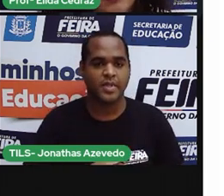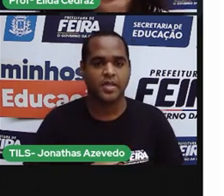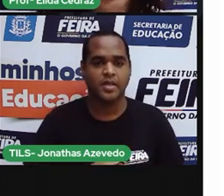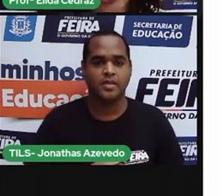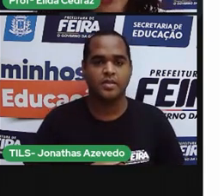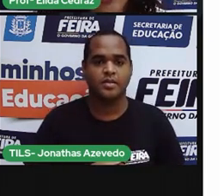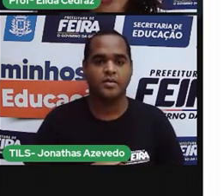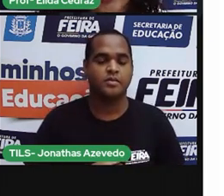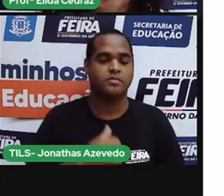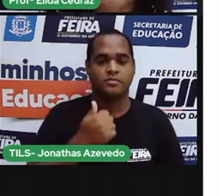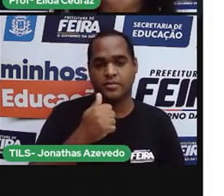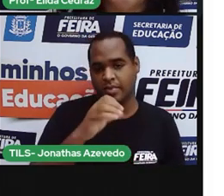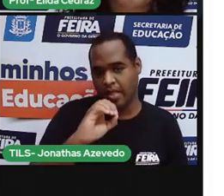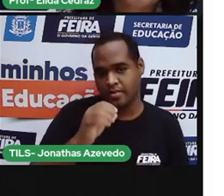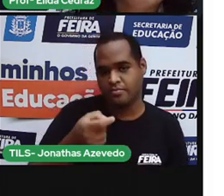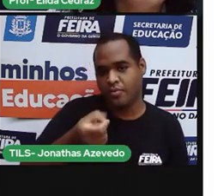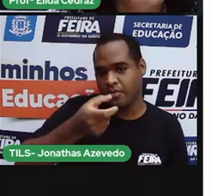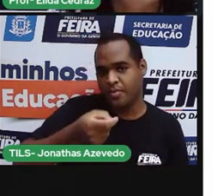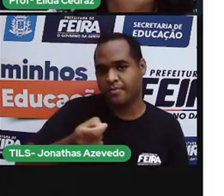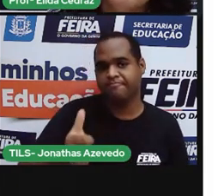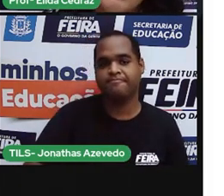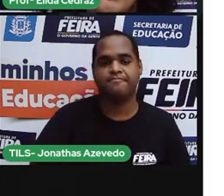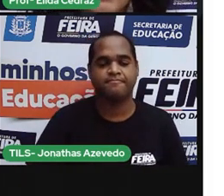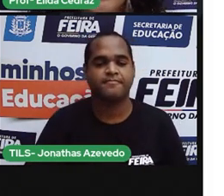10 bolinhas de gude.